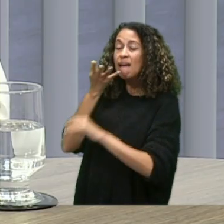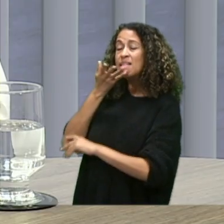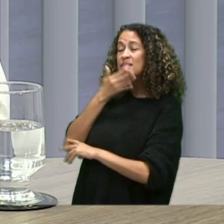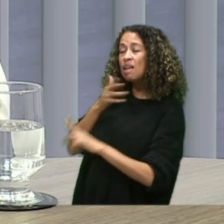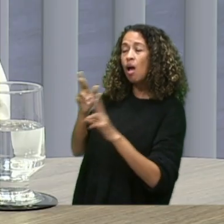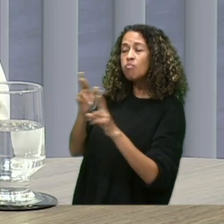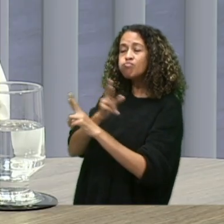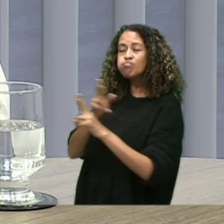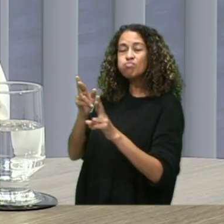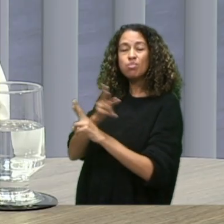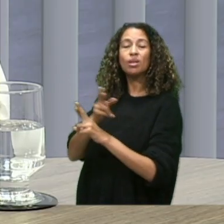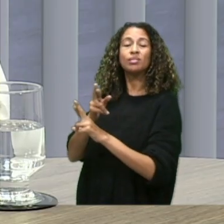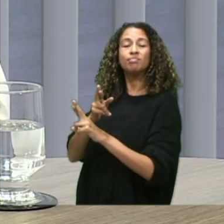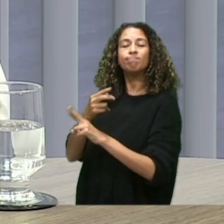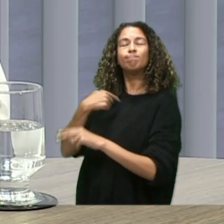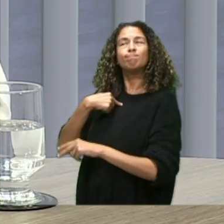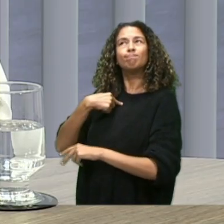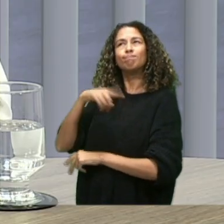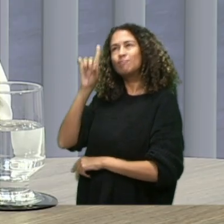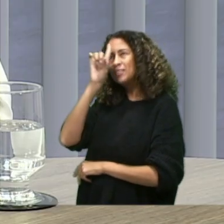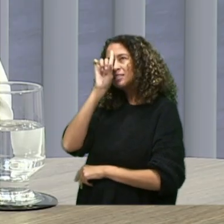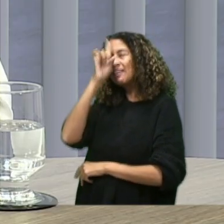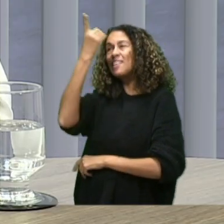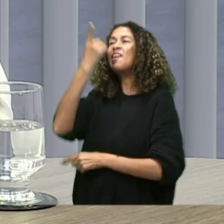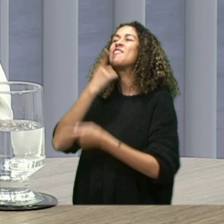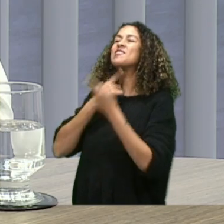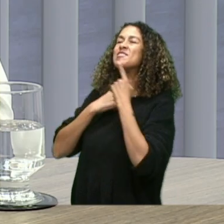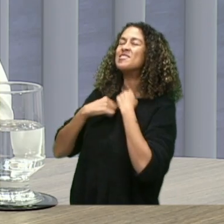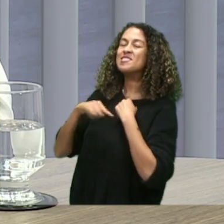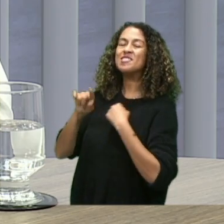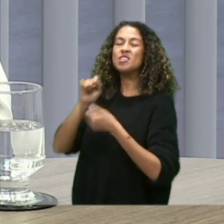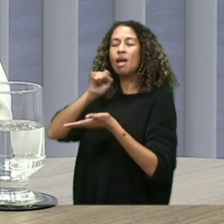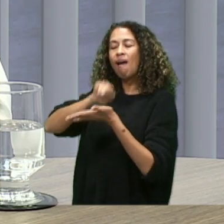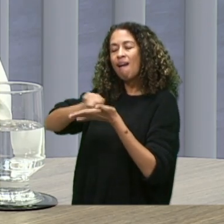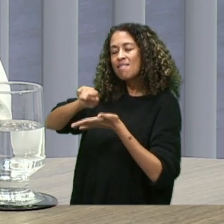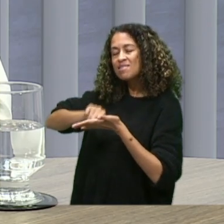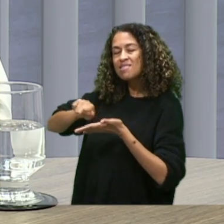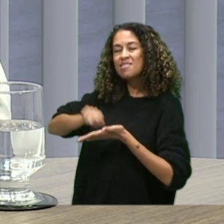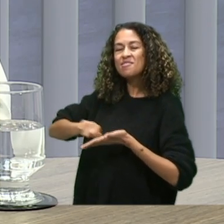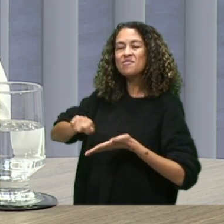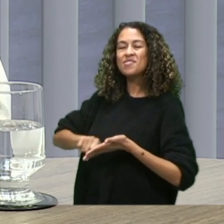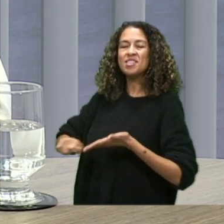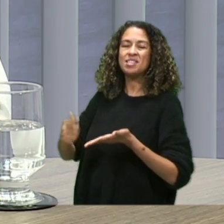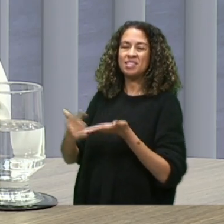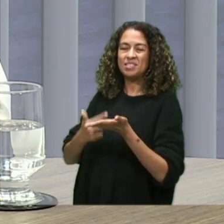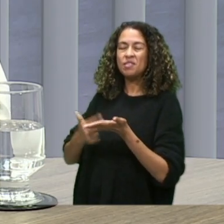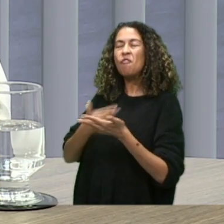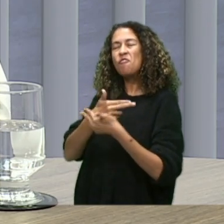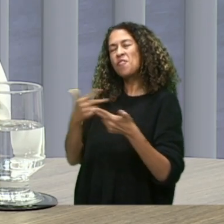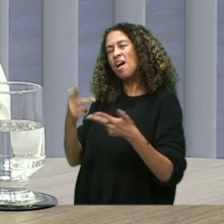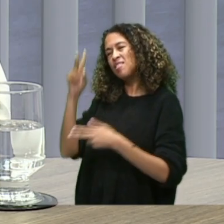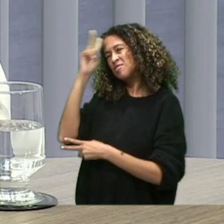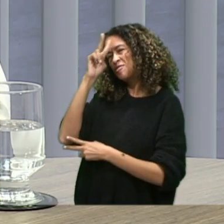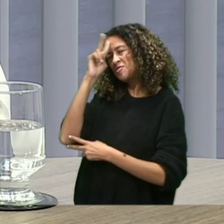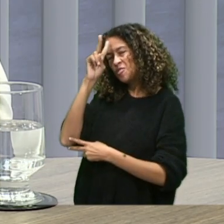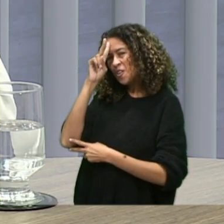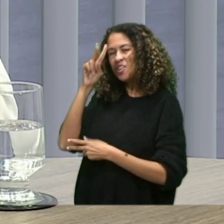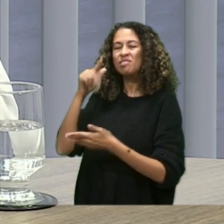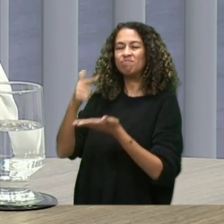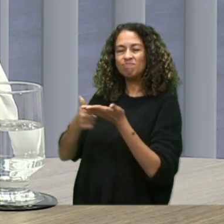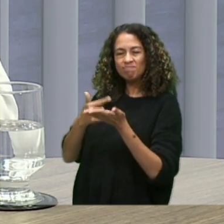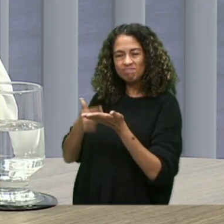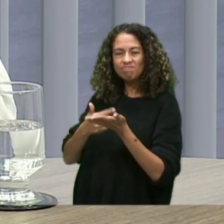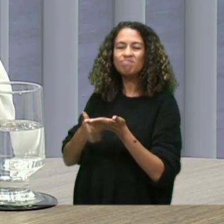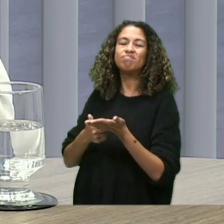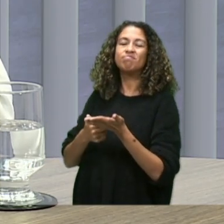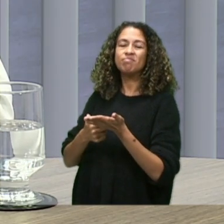E aí surgiu, assim, esse desejo enorme de colocar algumas histórias no papel. Muitas histórias que estão nos livros